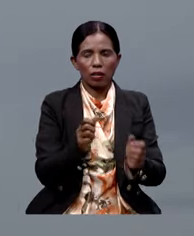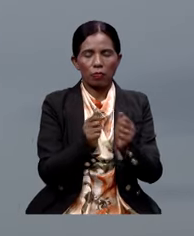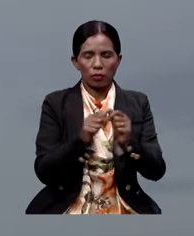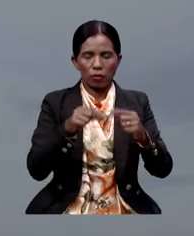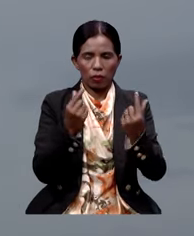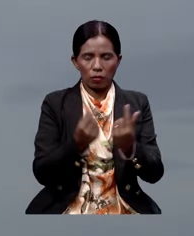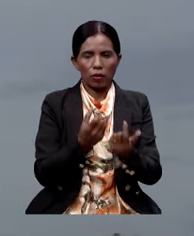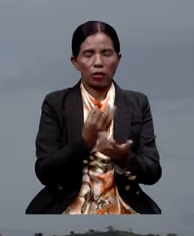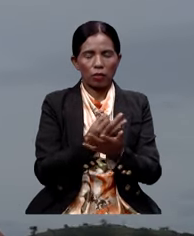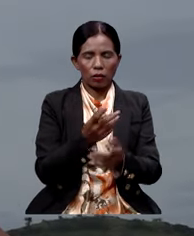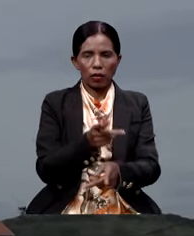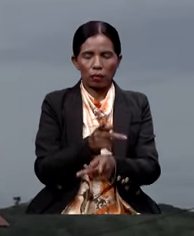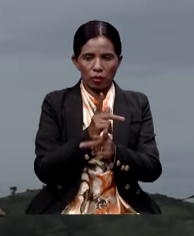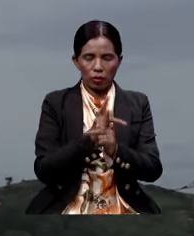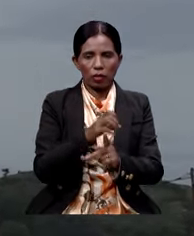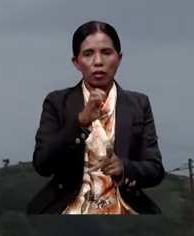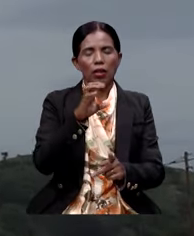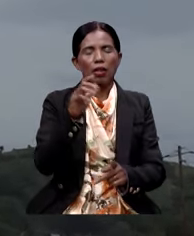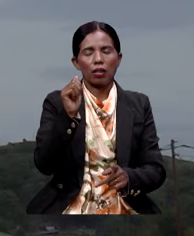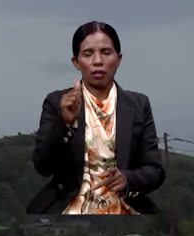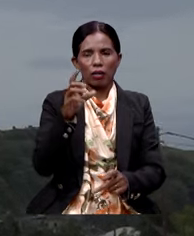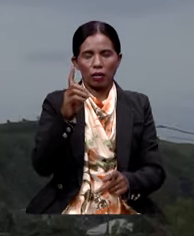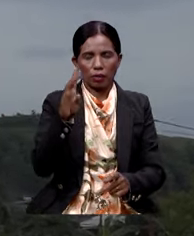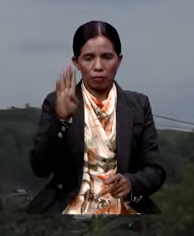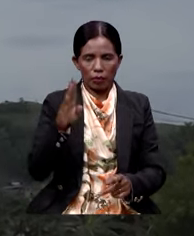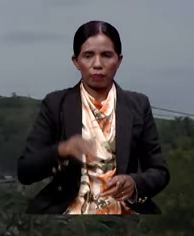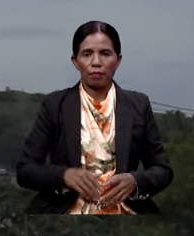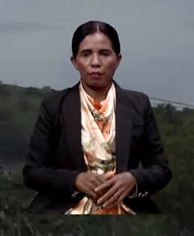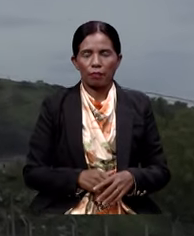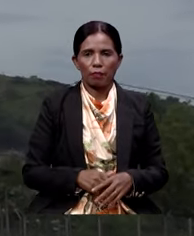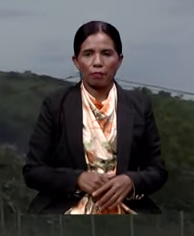husi fundo empréstimo Edi Binian. David Gonçalves, Abraão Amaral, GMN.